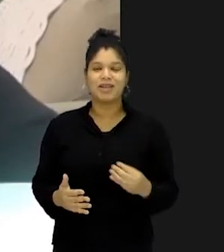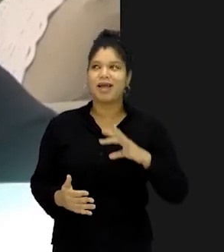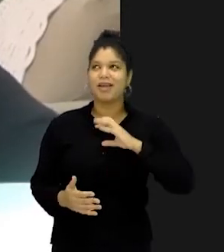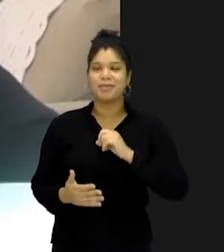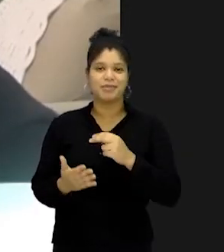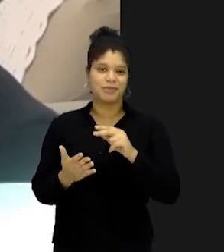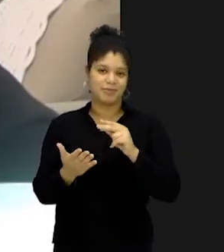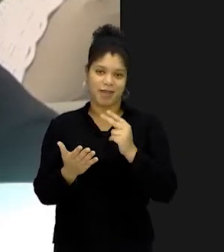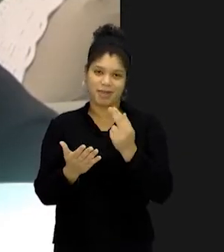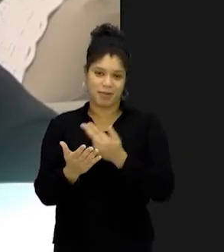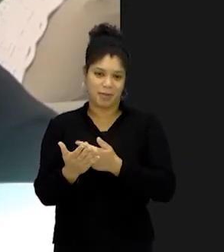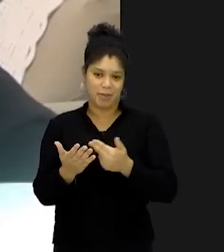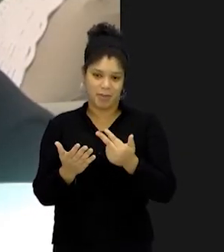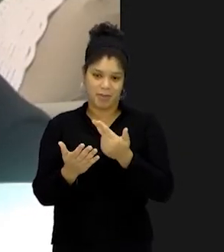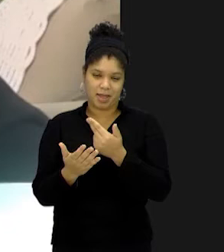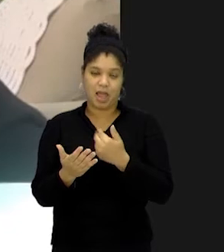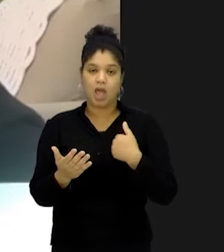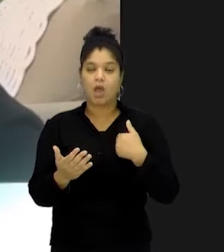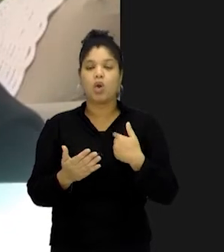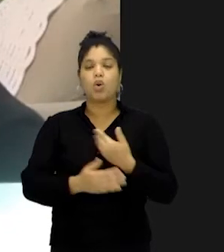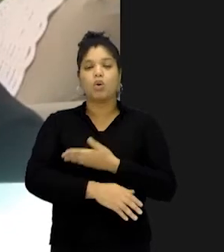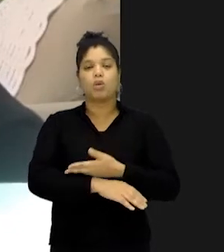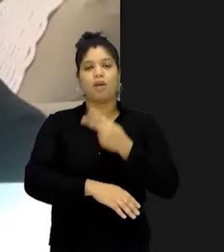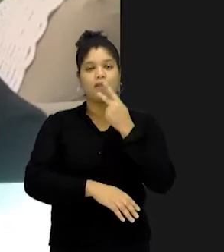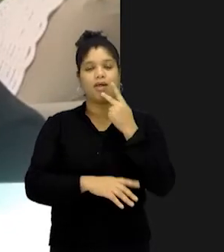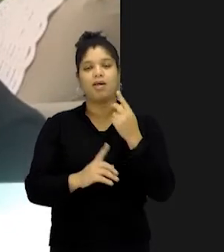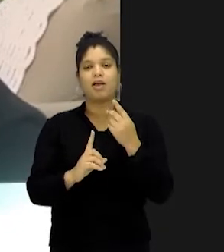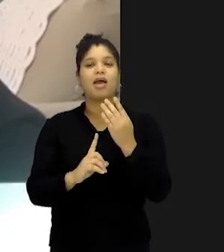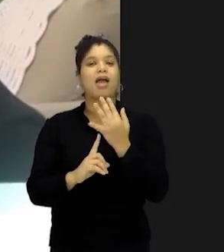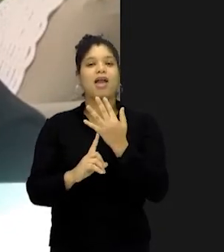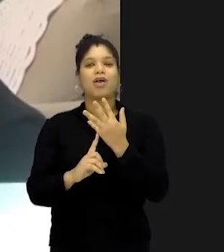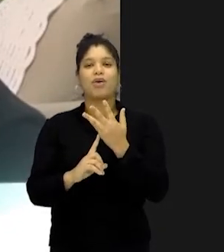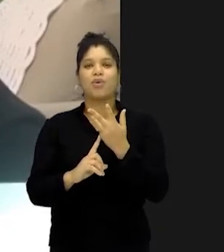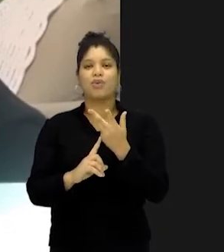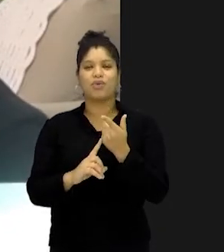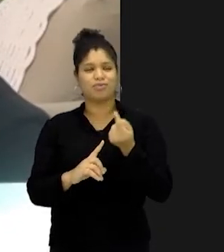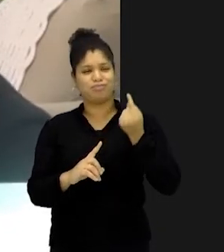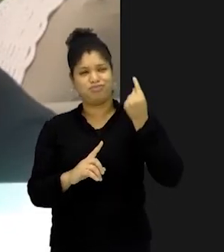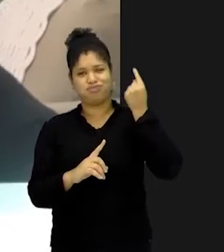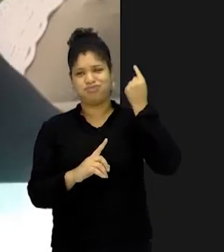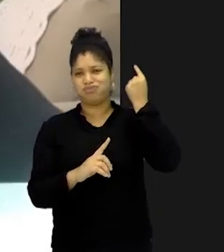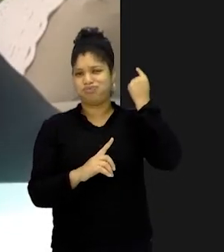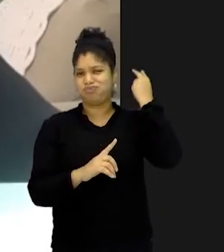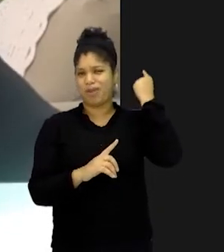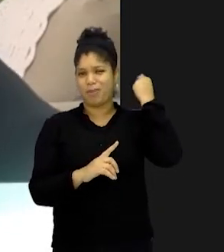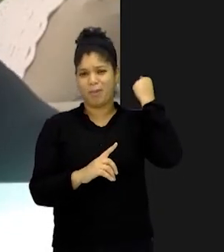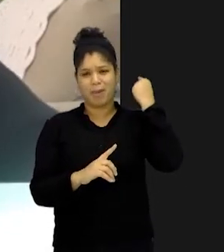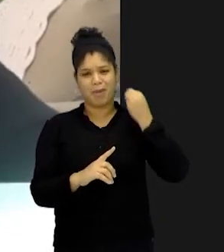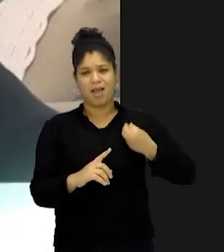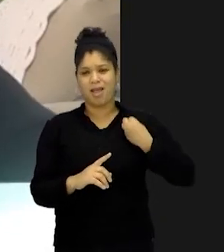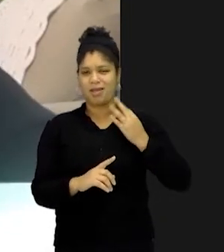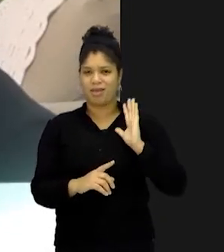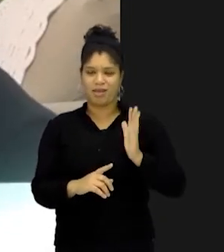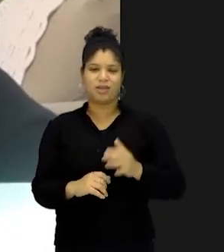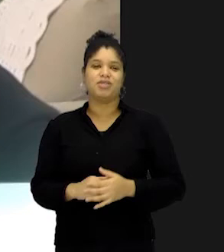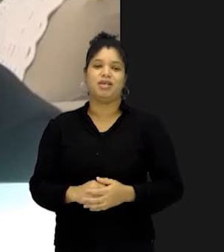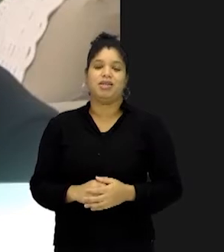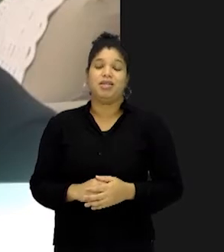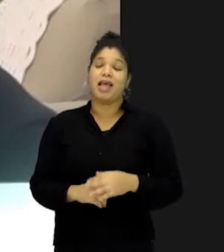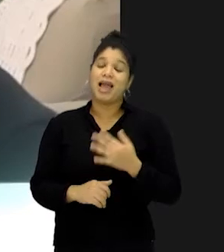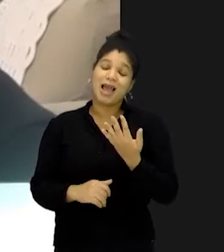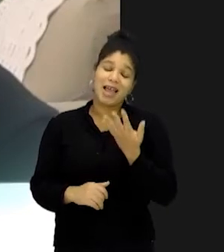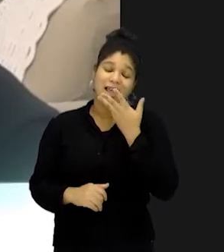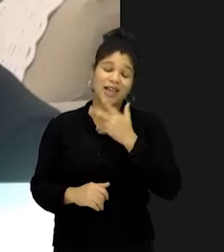Que a arte eu falo que a arte nasceu antes da civilização, né? Então toda criança gosta